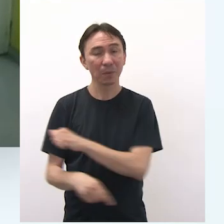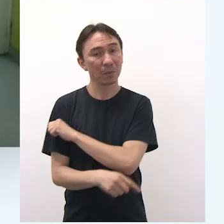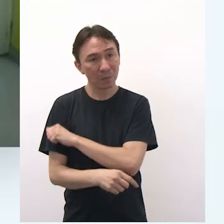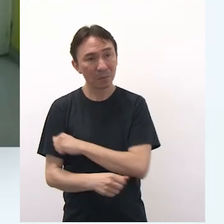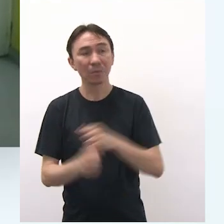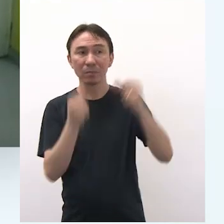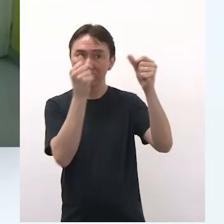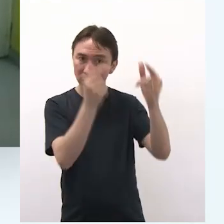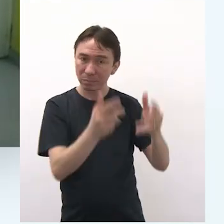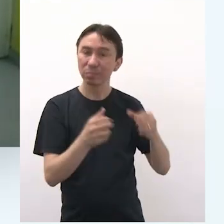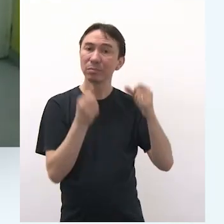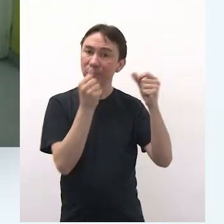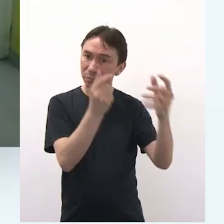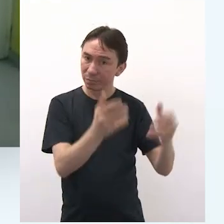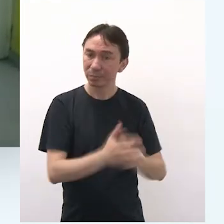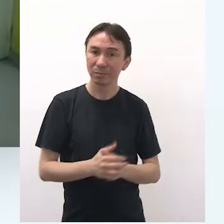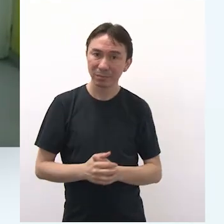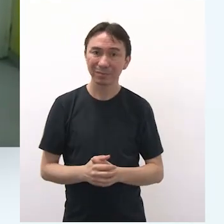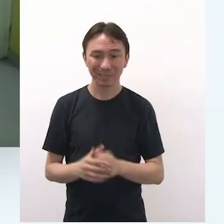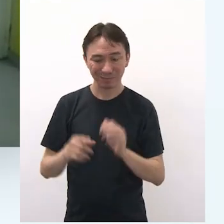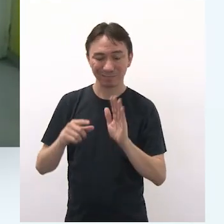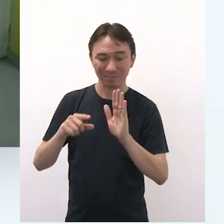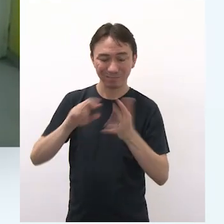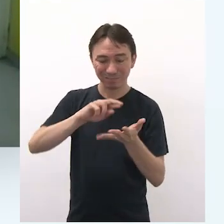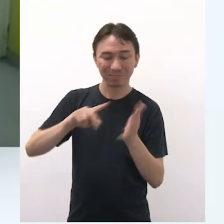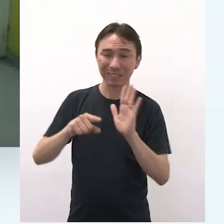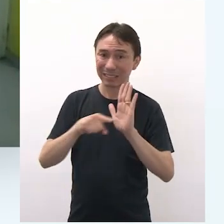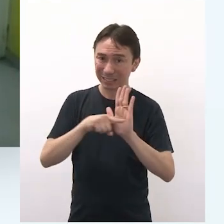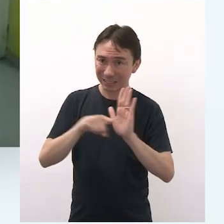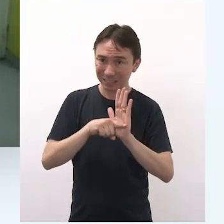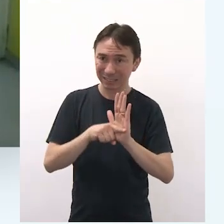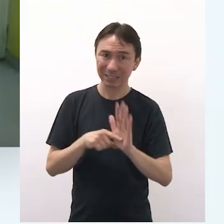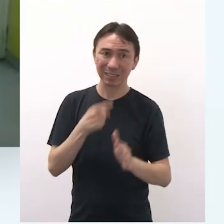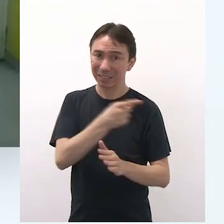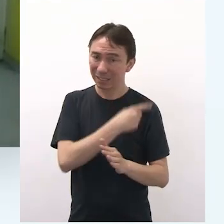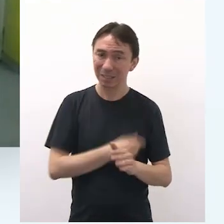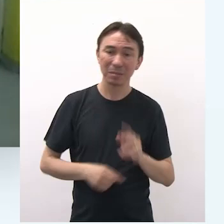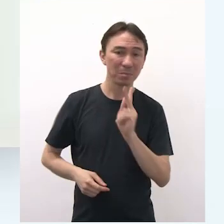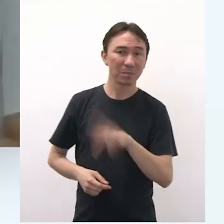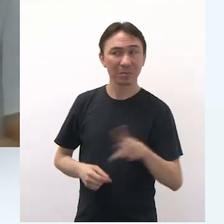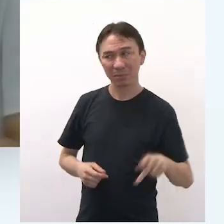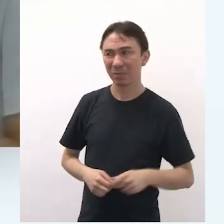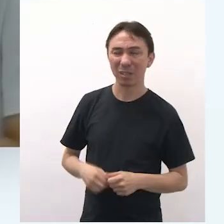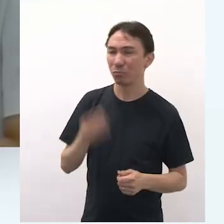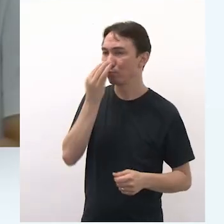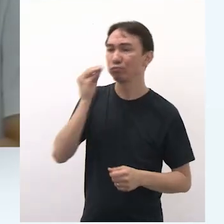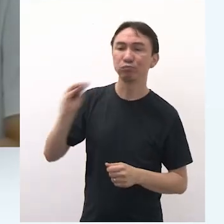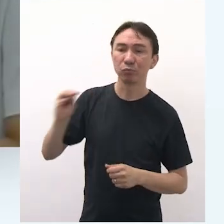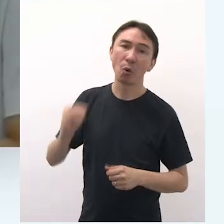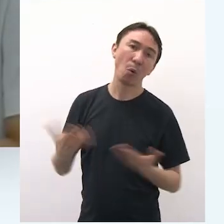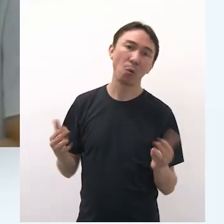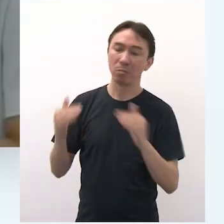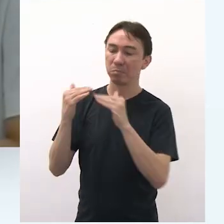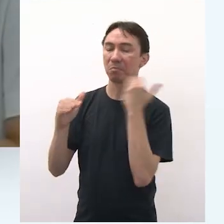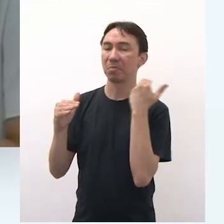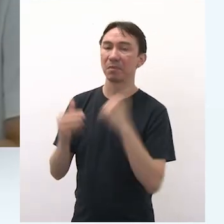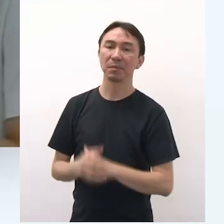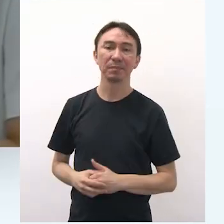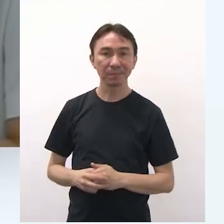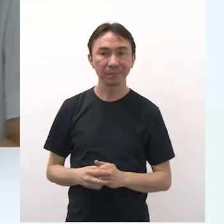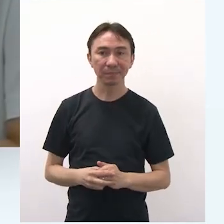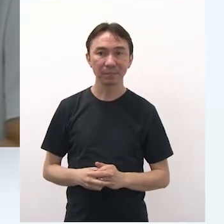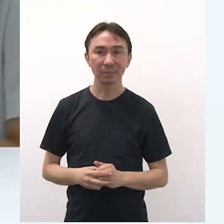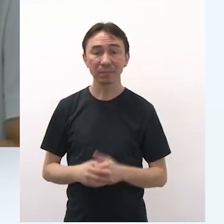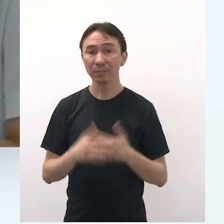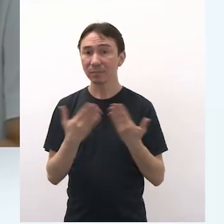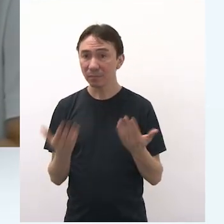os negativos é que talvez os professores não escutam ou não concordam com a opinião do aluno. Os da participação dos alunos do conselho de classe